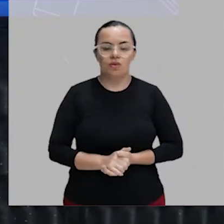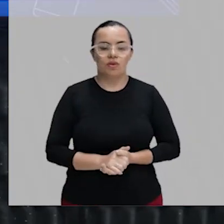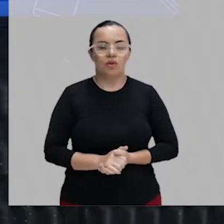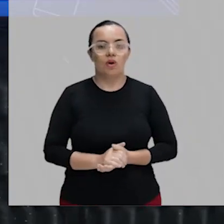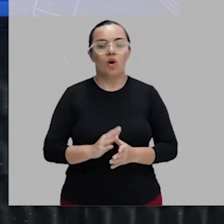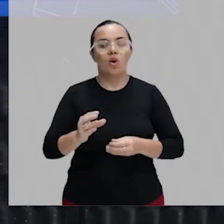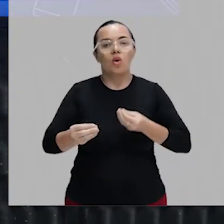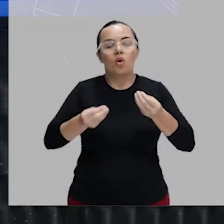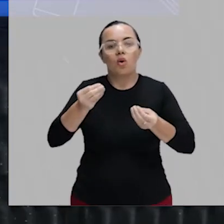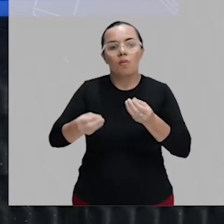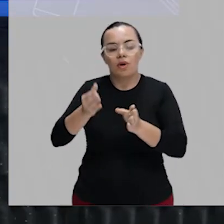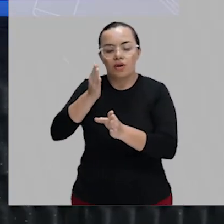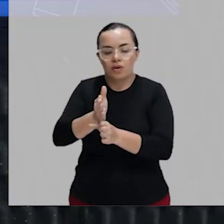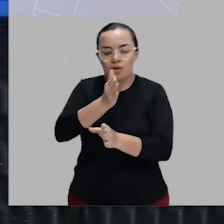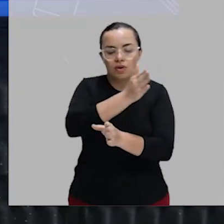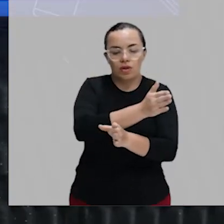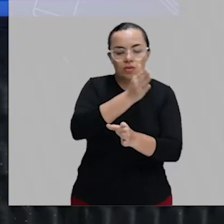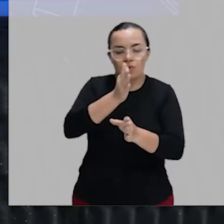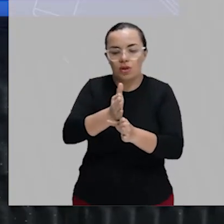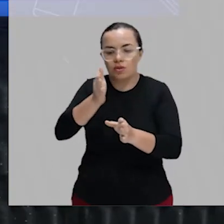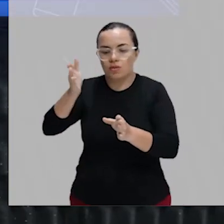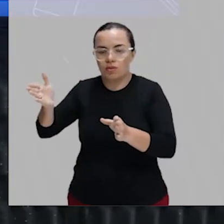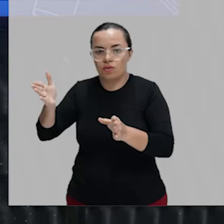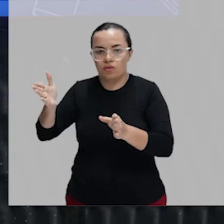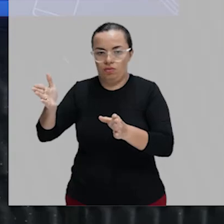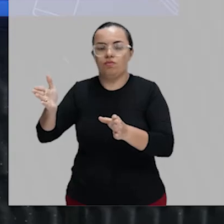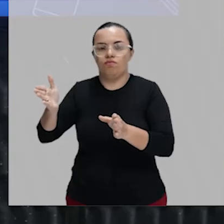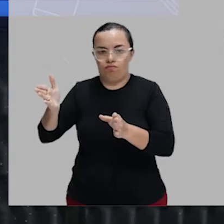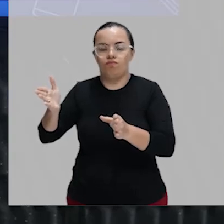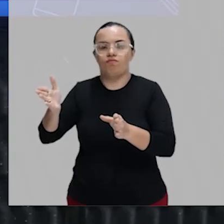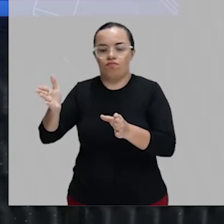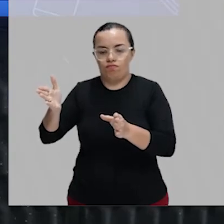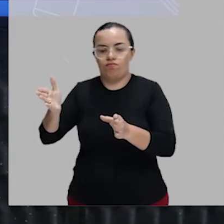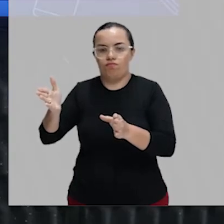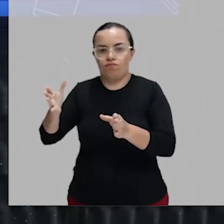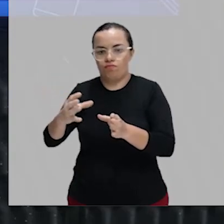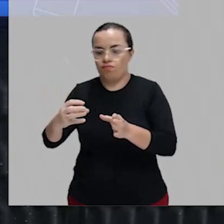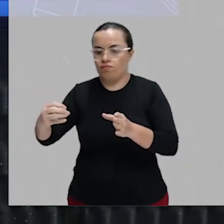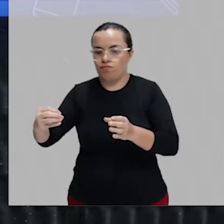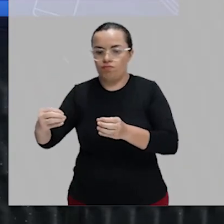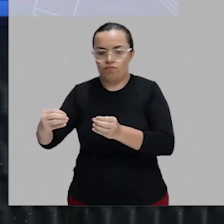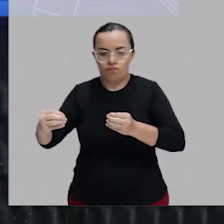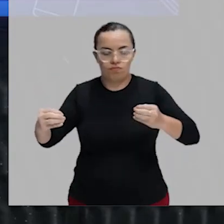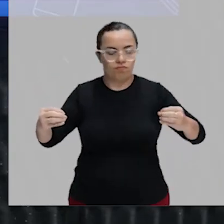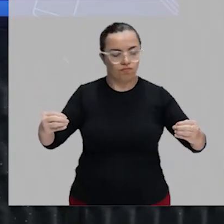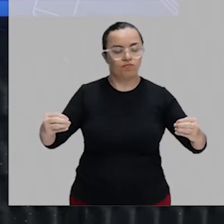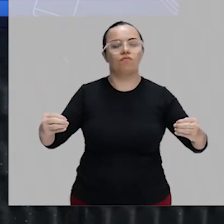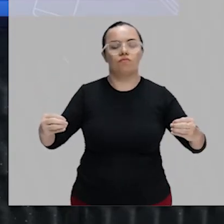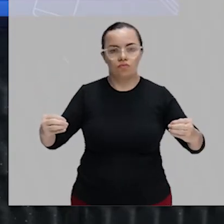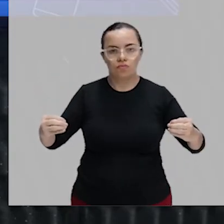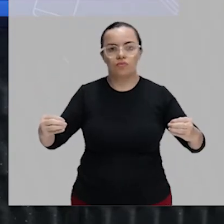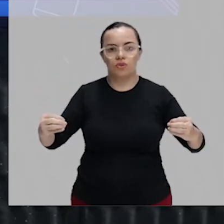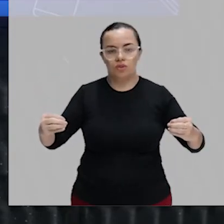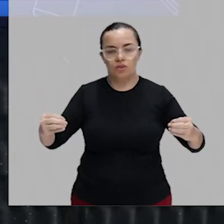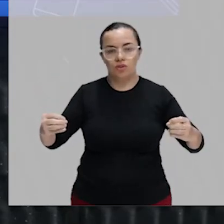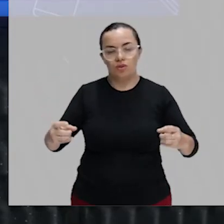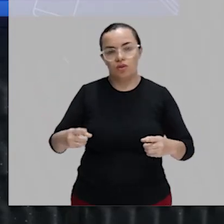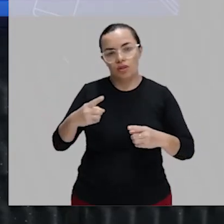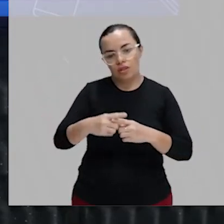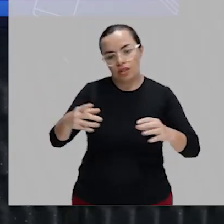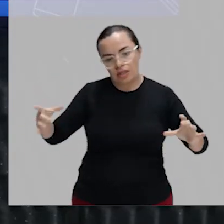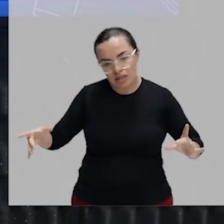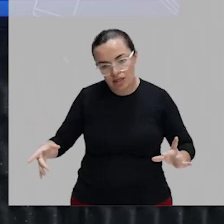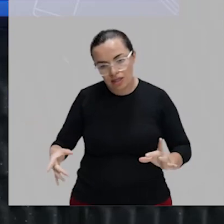por causa da ligação dos cromossomos com os microtúbulos. Então, o microtúbulo ele ajuda a promover